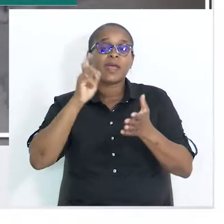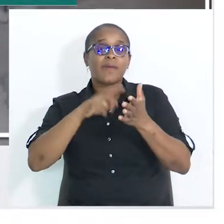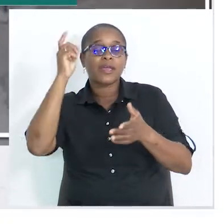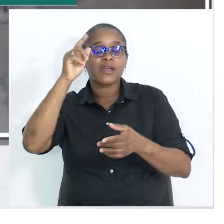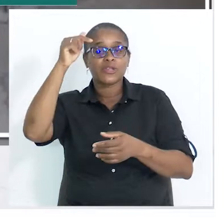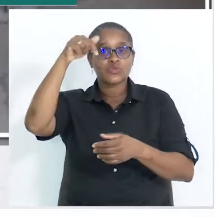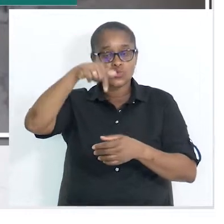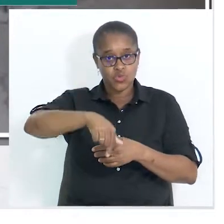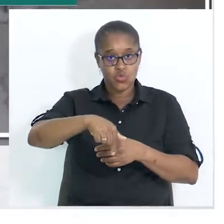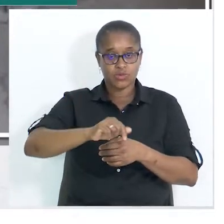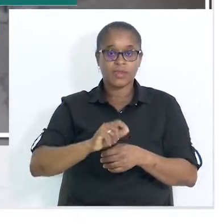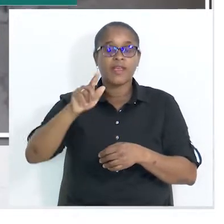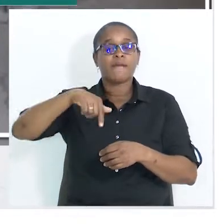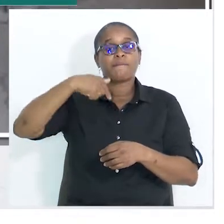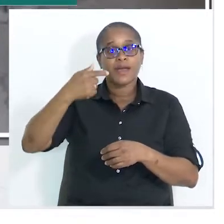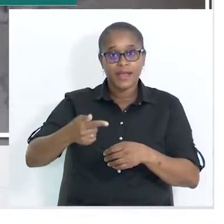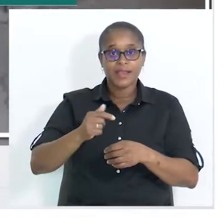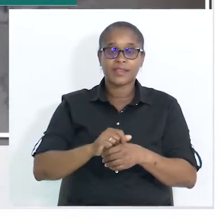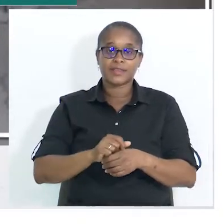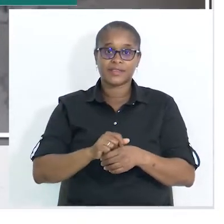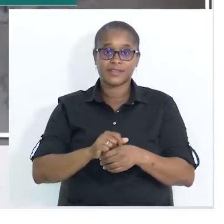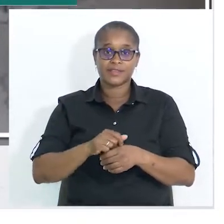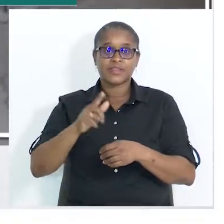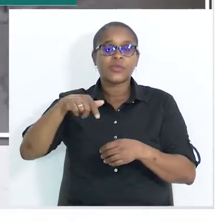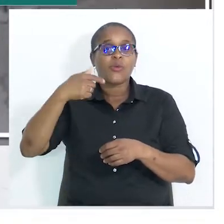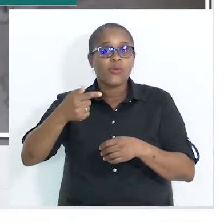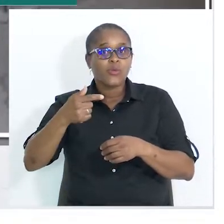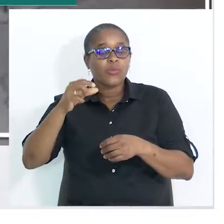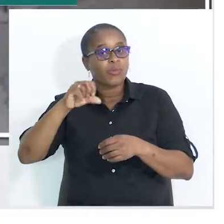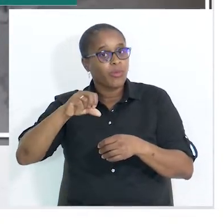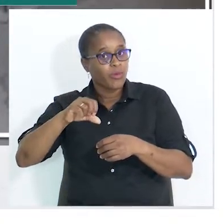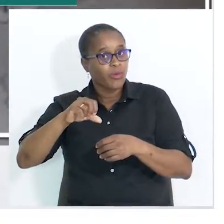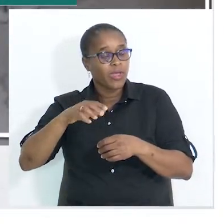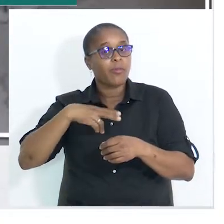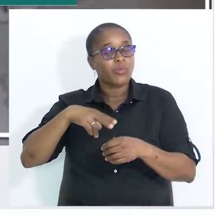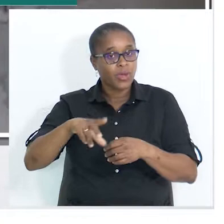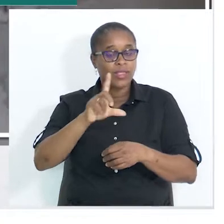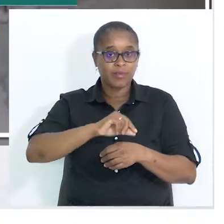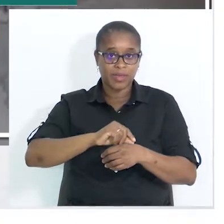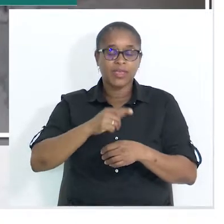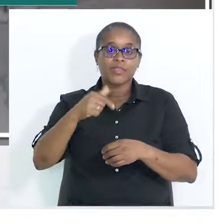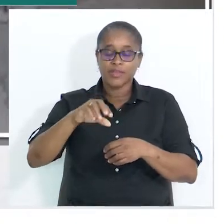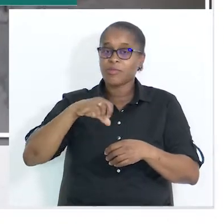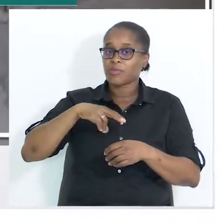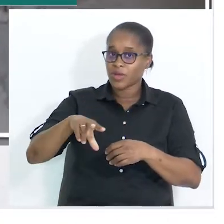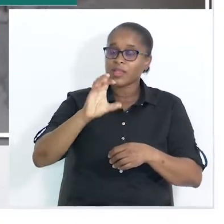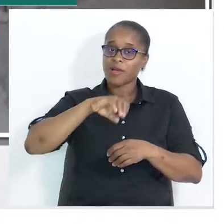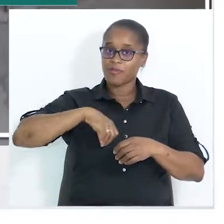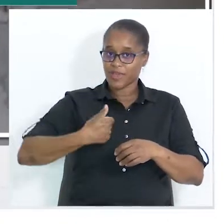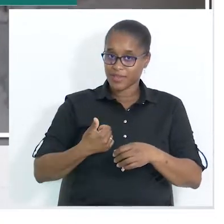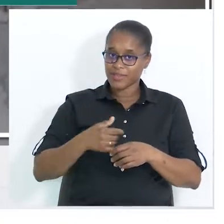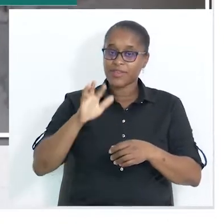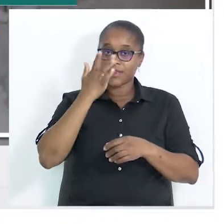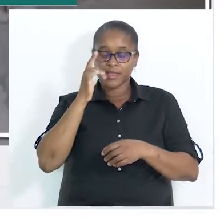Sul. Para além do país que é o anfitrião, que é Portugal. Então temos Portugal, Cabo